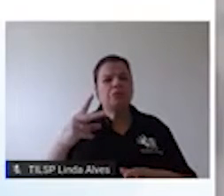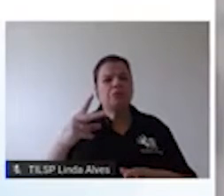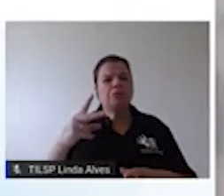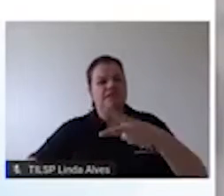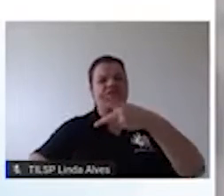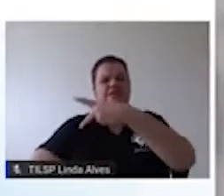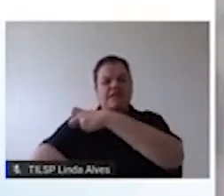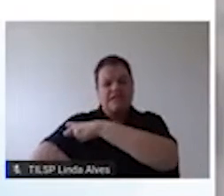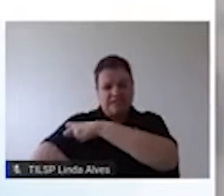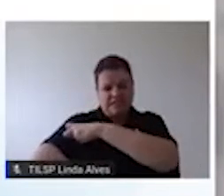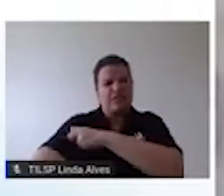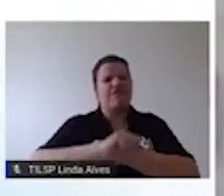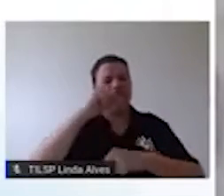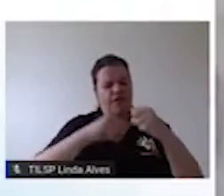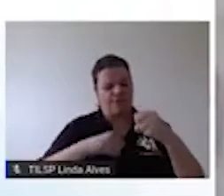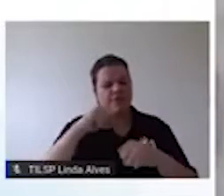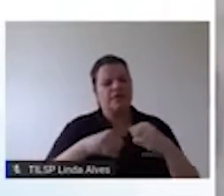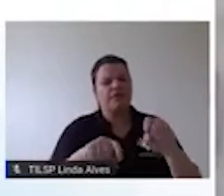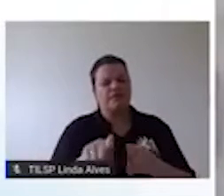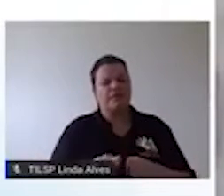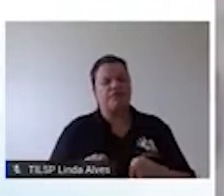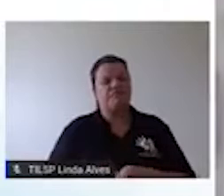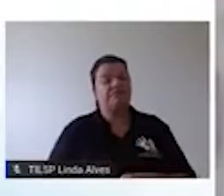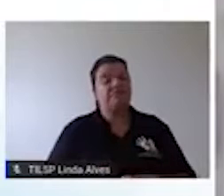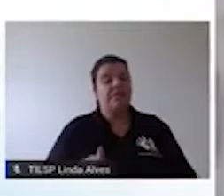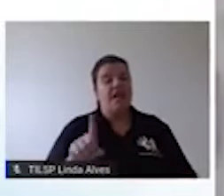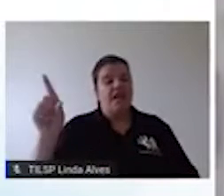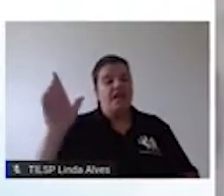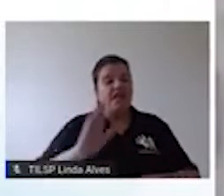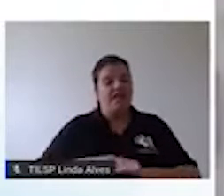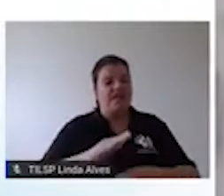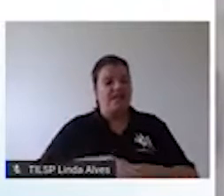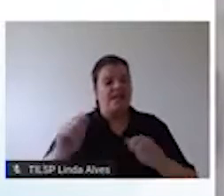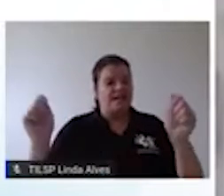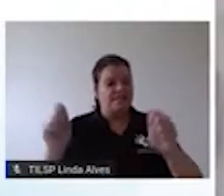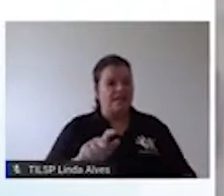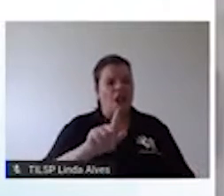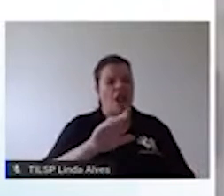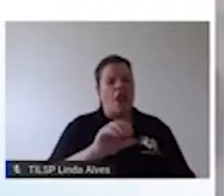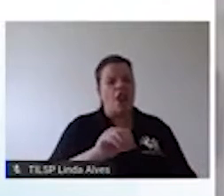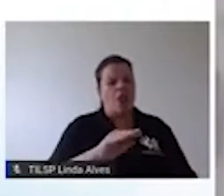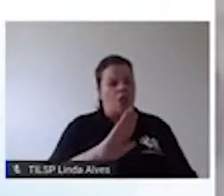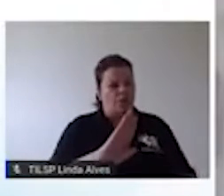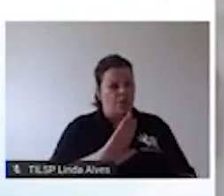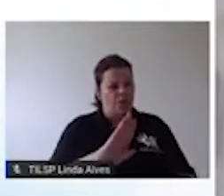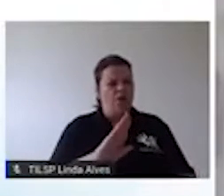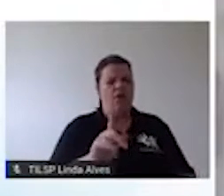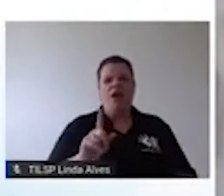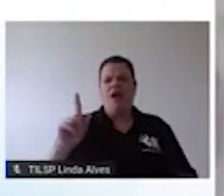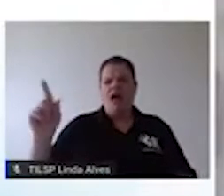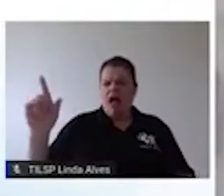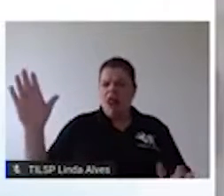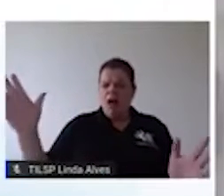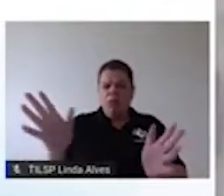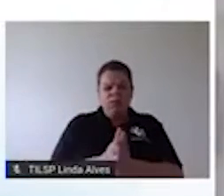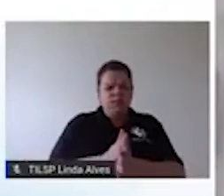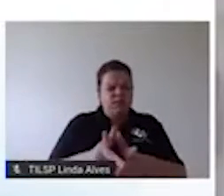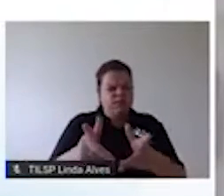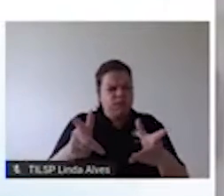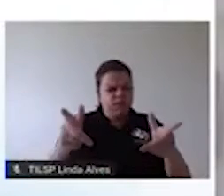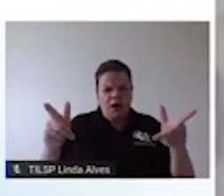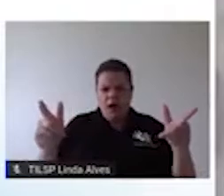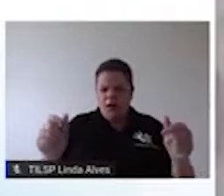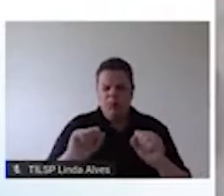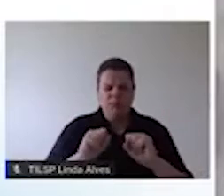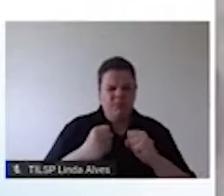vacinas agora. Não é? A capacidade de lobby da Pfizer ela é descomunal. Não é?